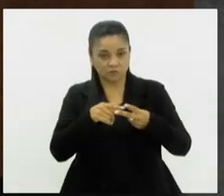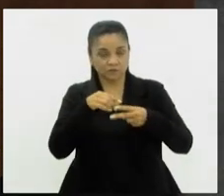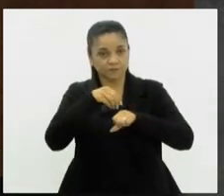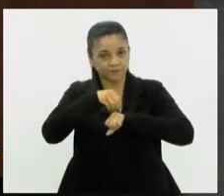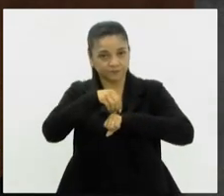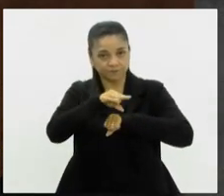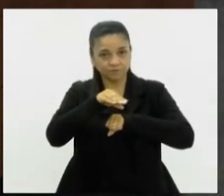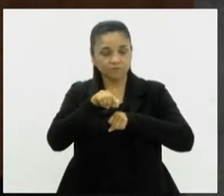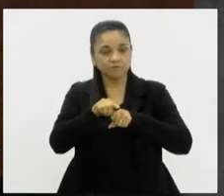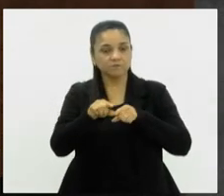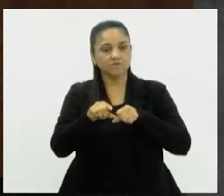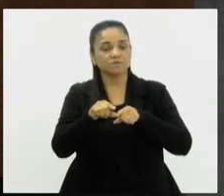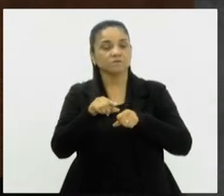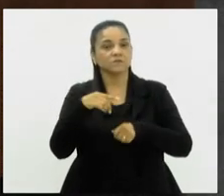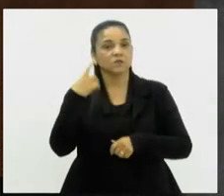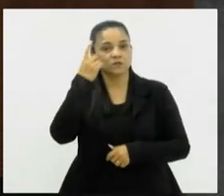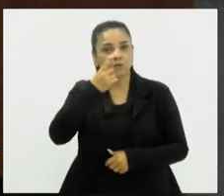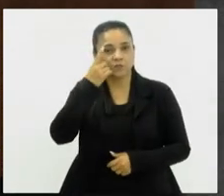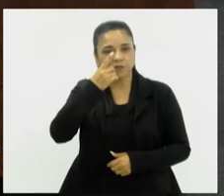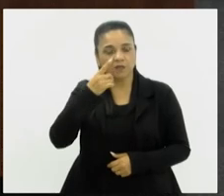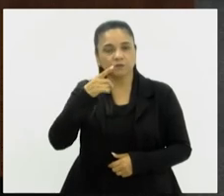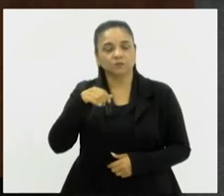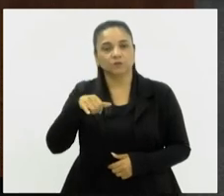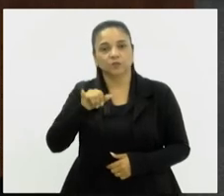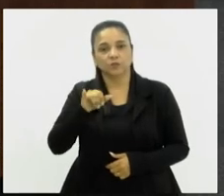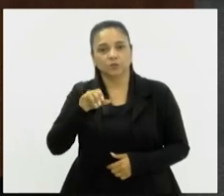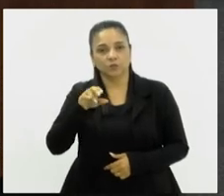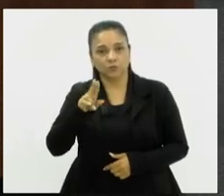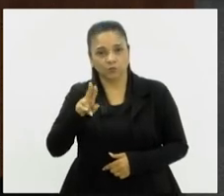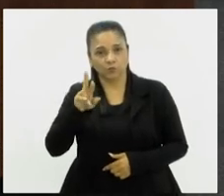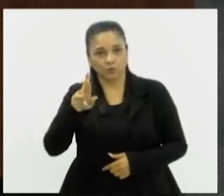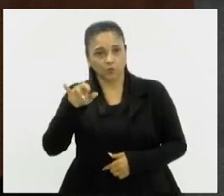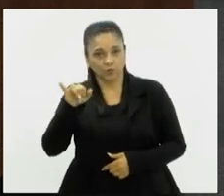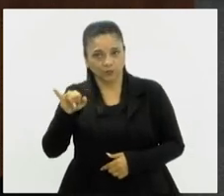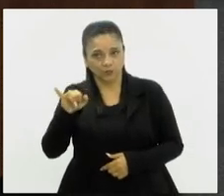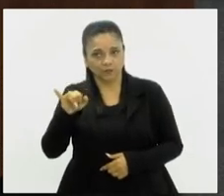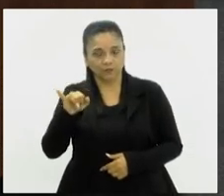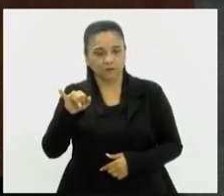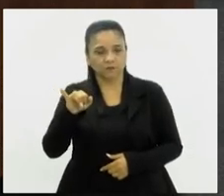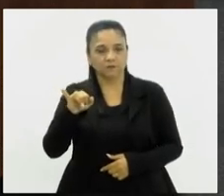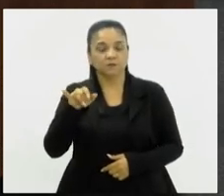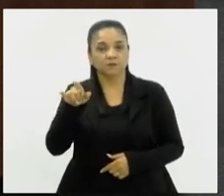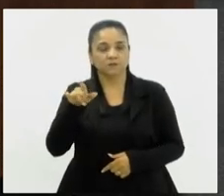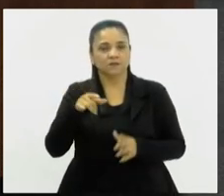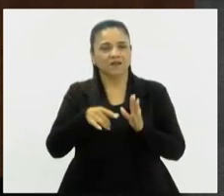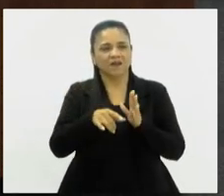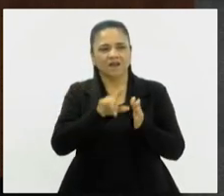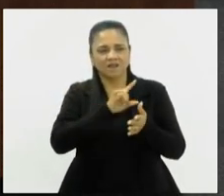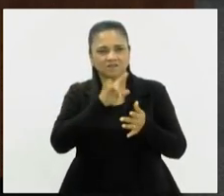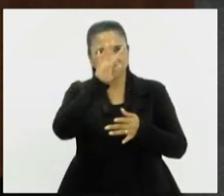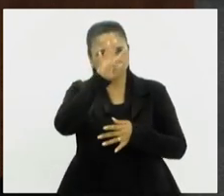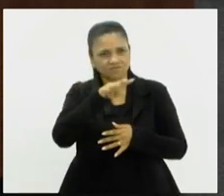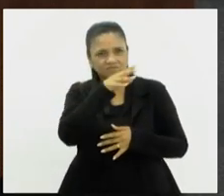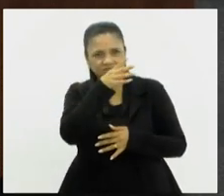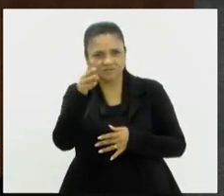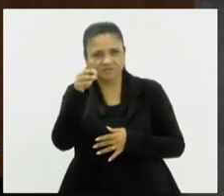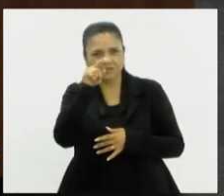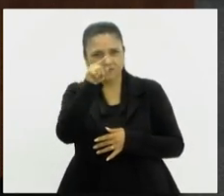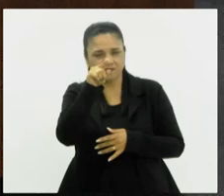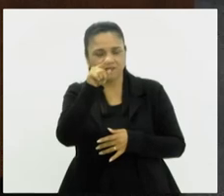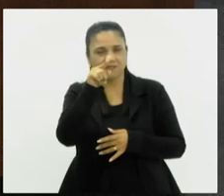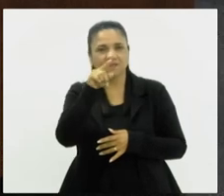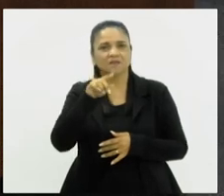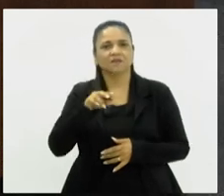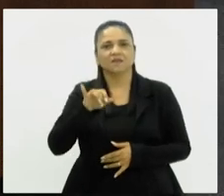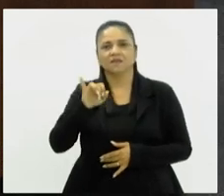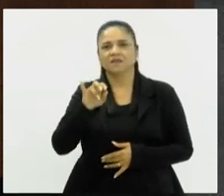indicações do deputado Yuri, tanto anterior, que é essa que está aqui, porque aqui no quadro está o Ivan Xavier em memória,